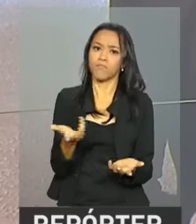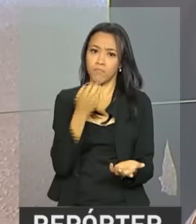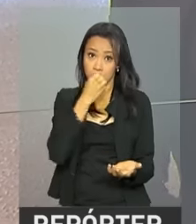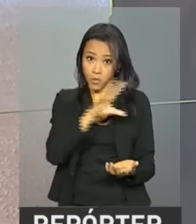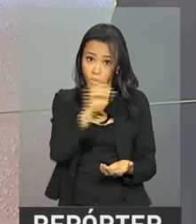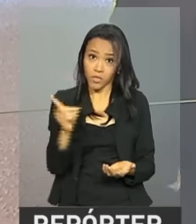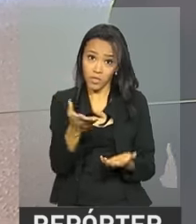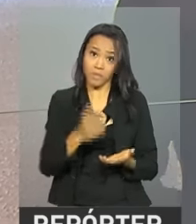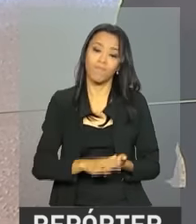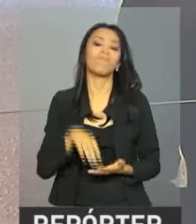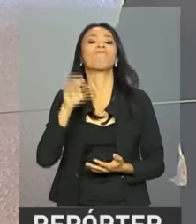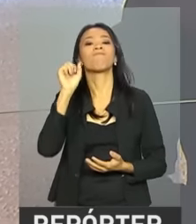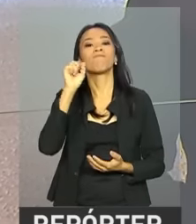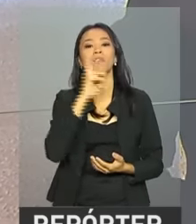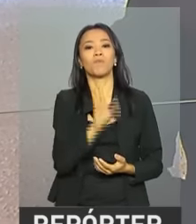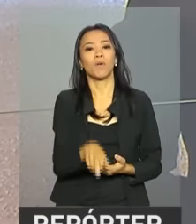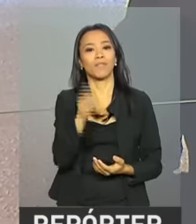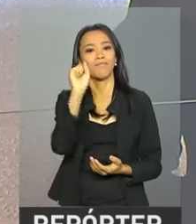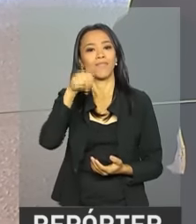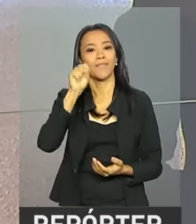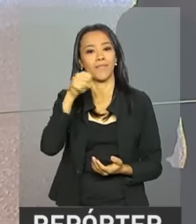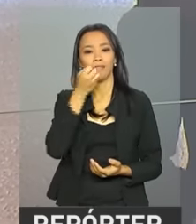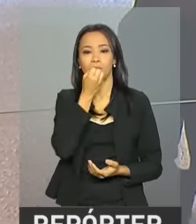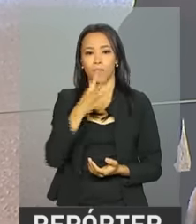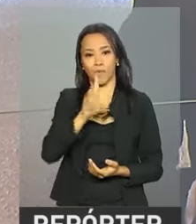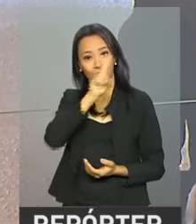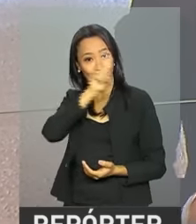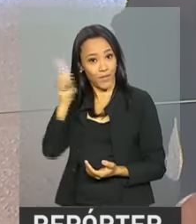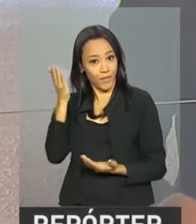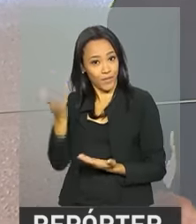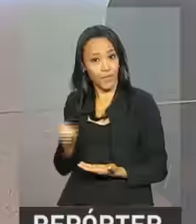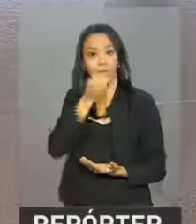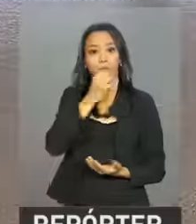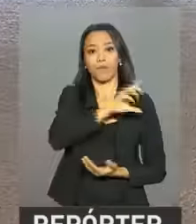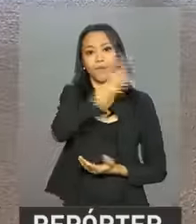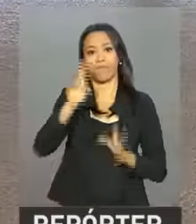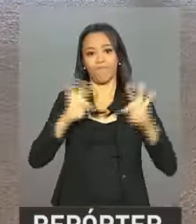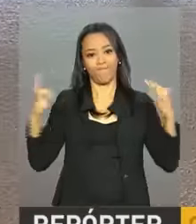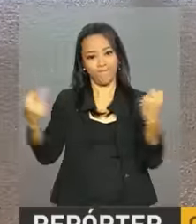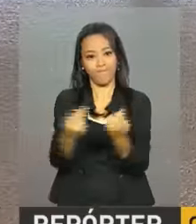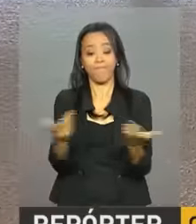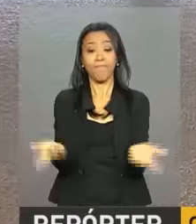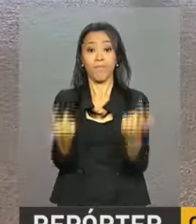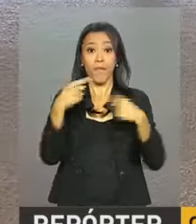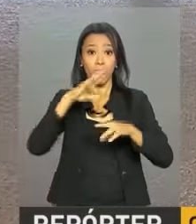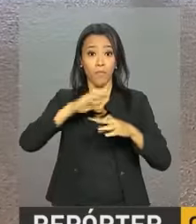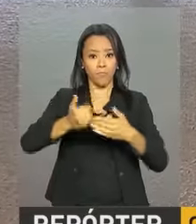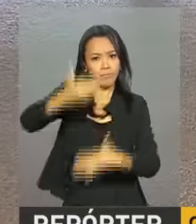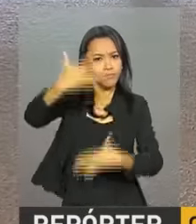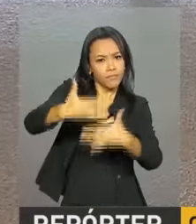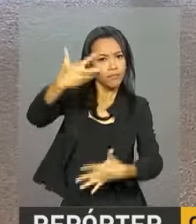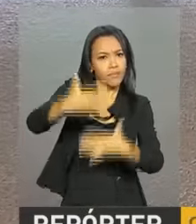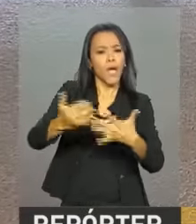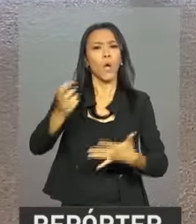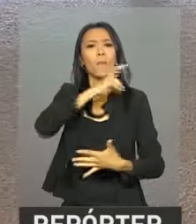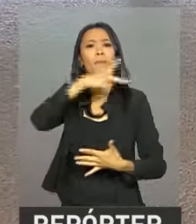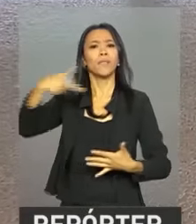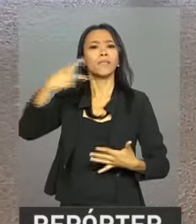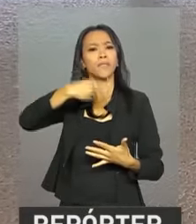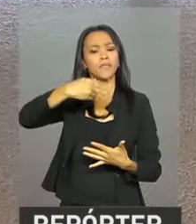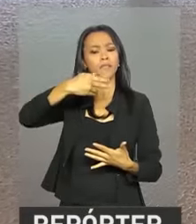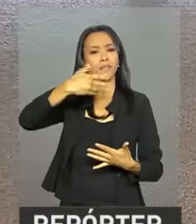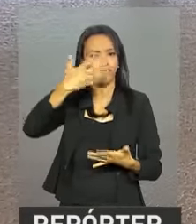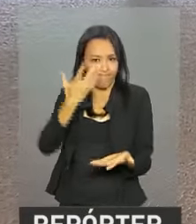dia exatamente Leandro um bom dia um bom dia a todos pelas redes sociais o presidente Michel Temer